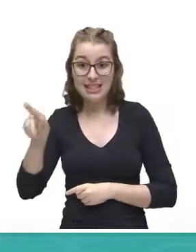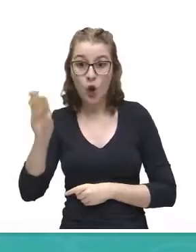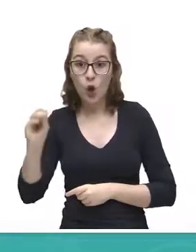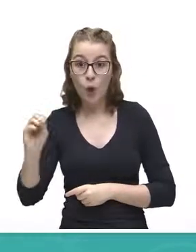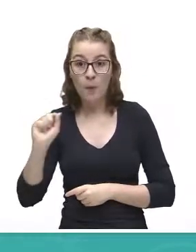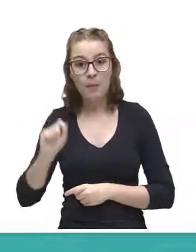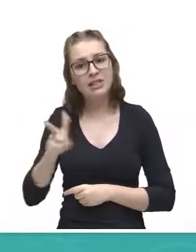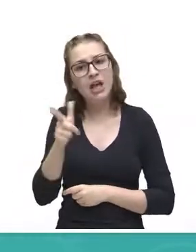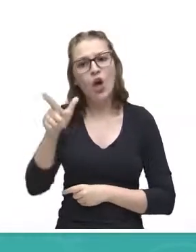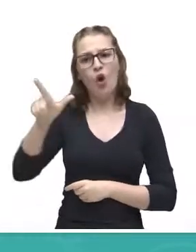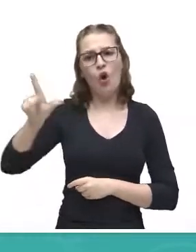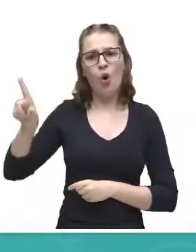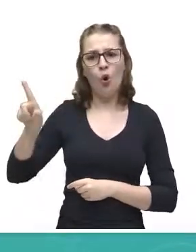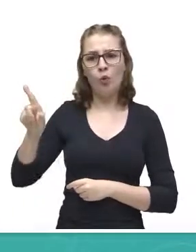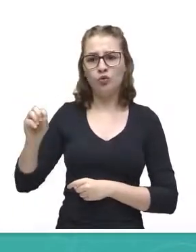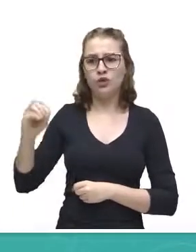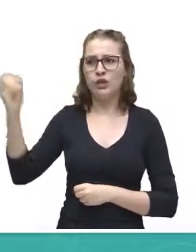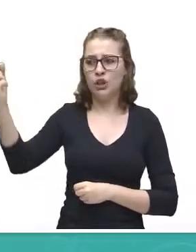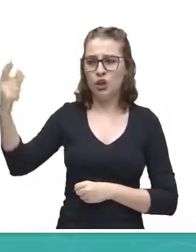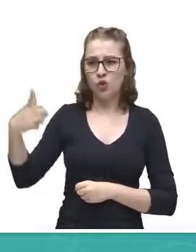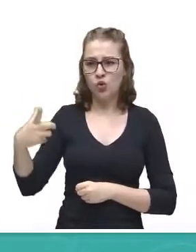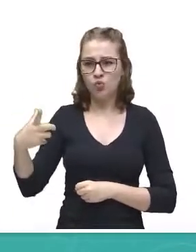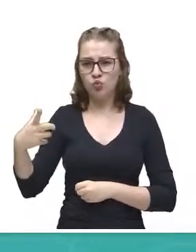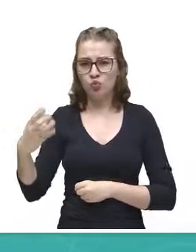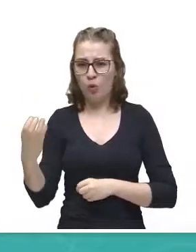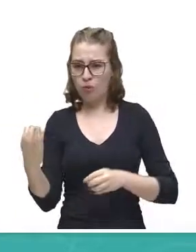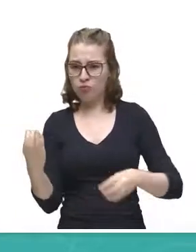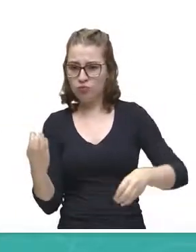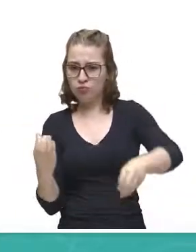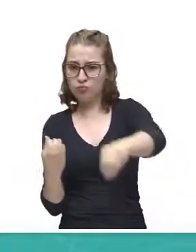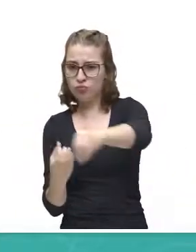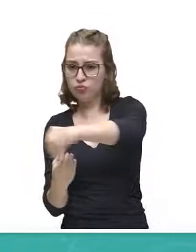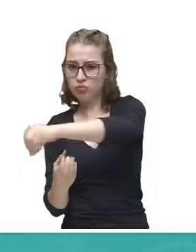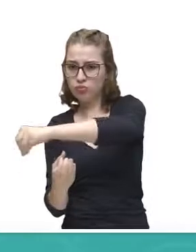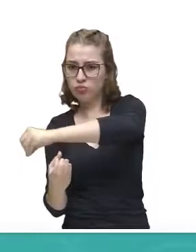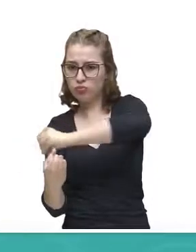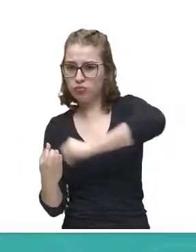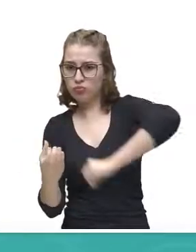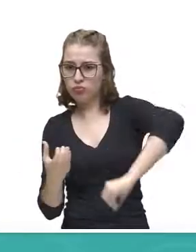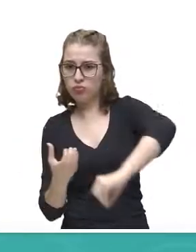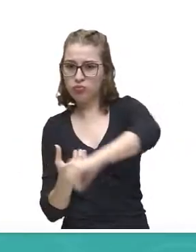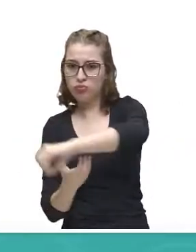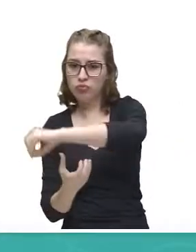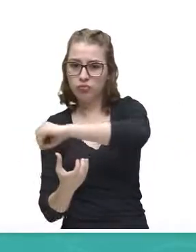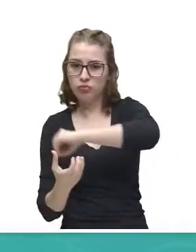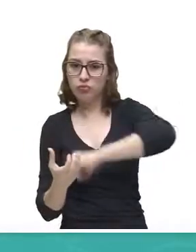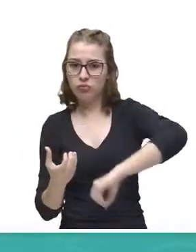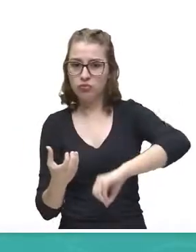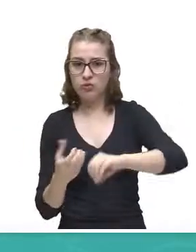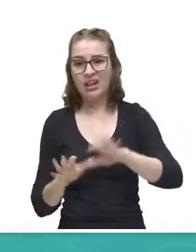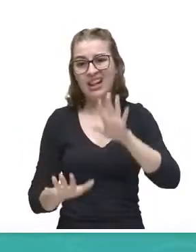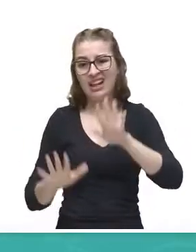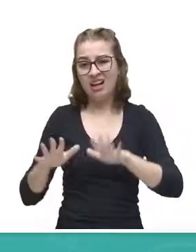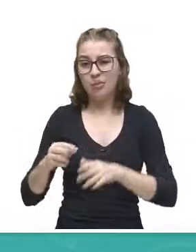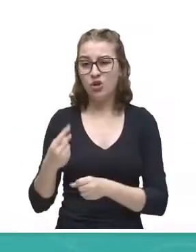outro movimento que dura 1 ano ou 365 dias, dependendo aí dos anos bissexto, quando surge,